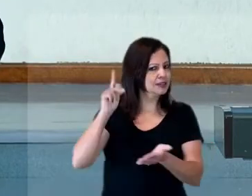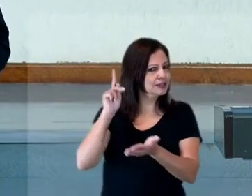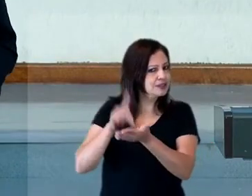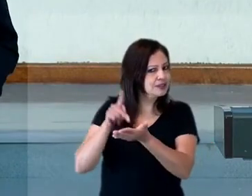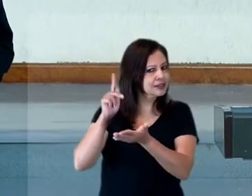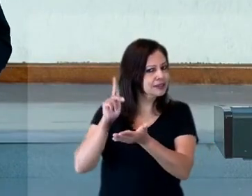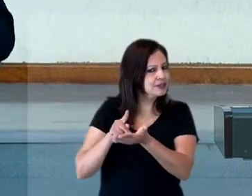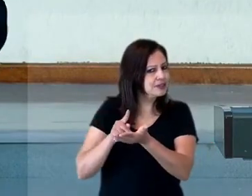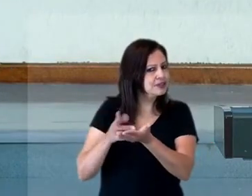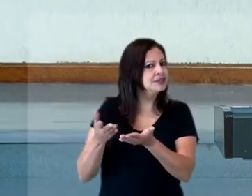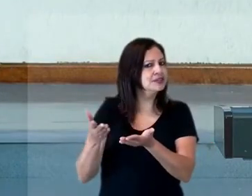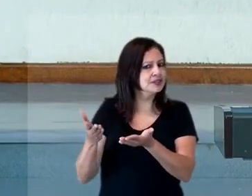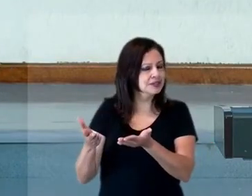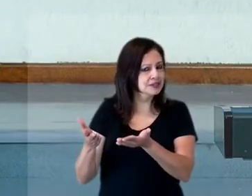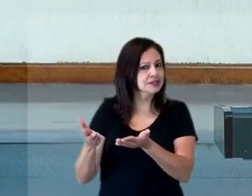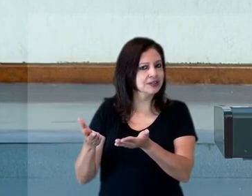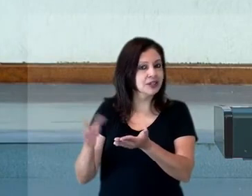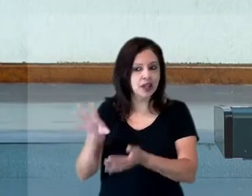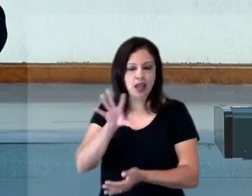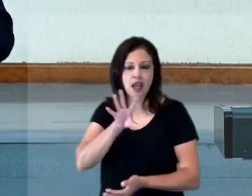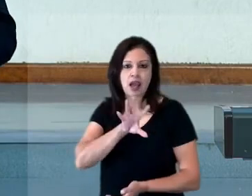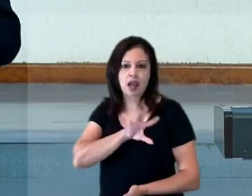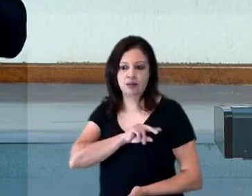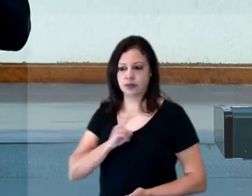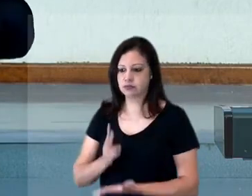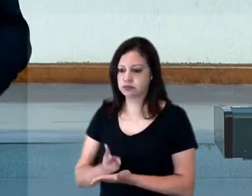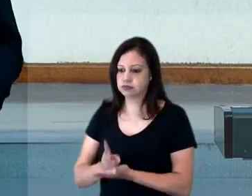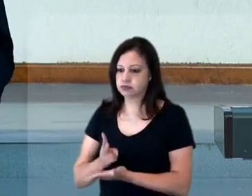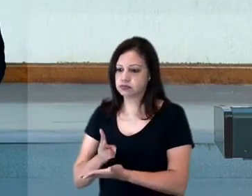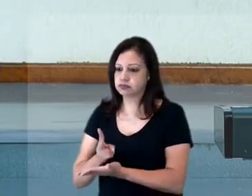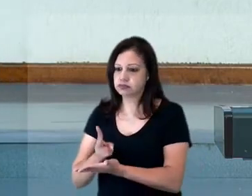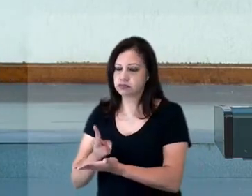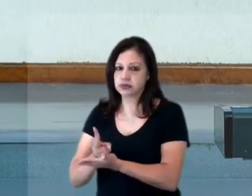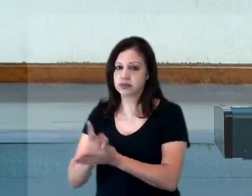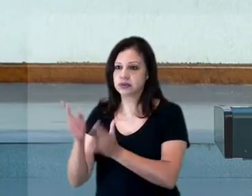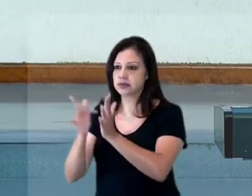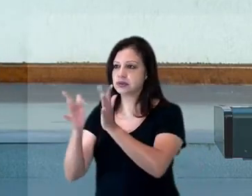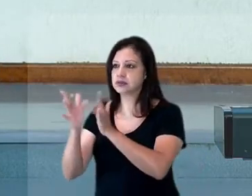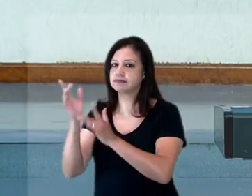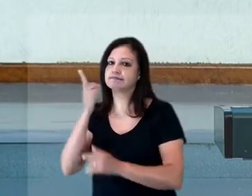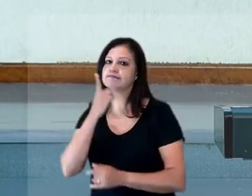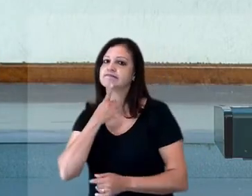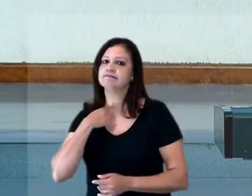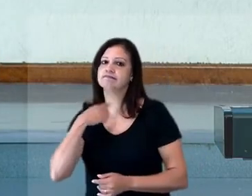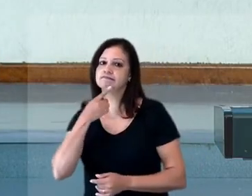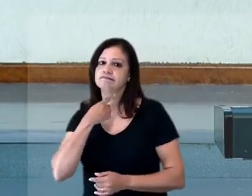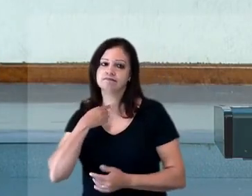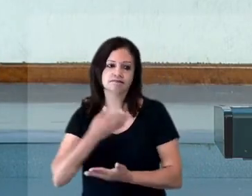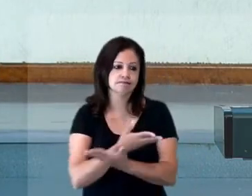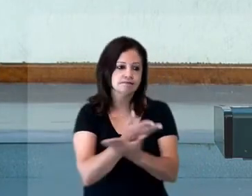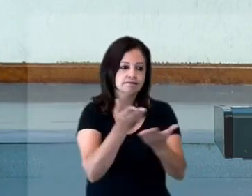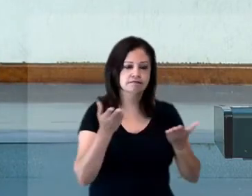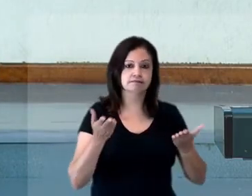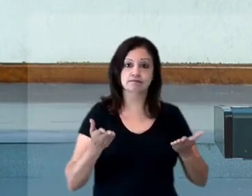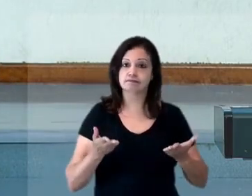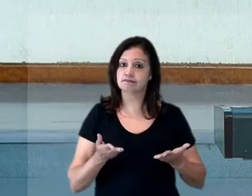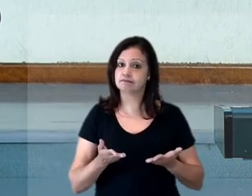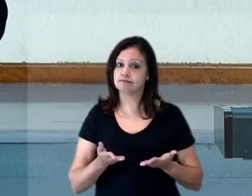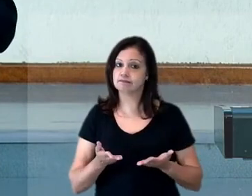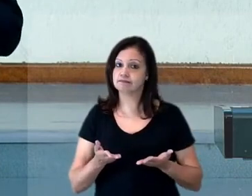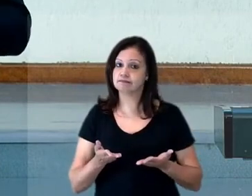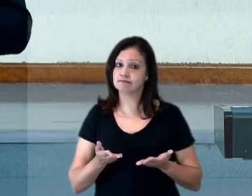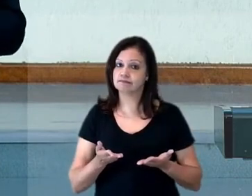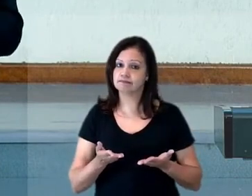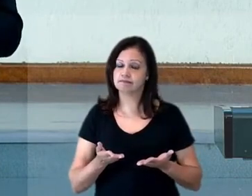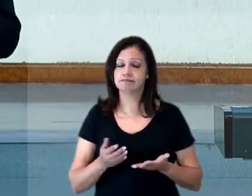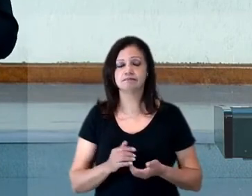ele recomendou. É o amor que de fato ele espera, que de fato ele deseja para cada um de nós. E como